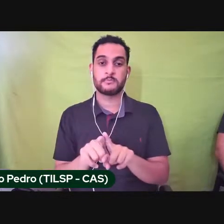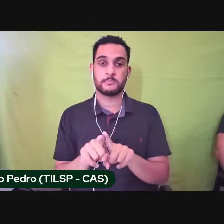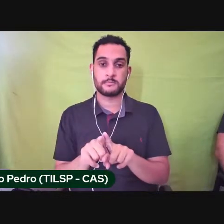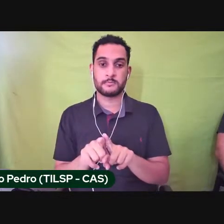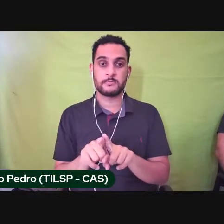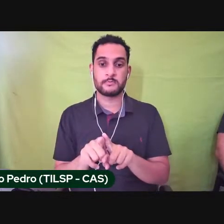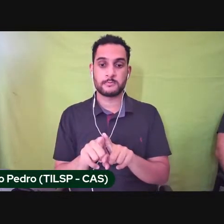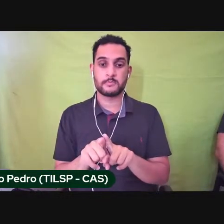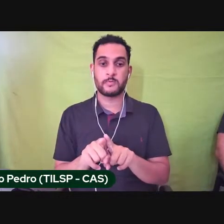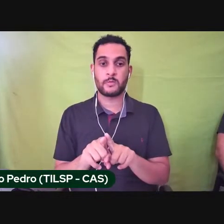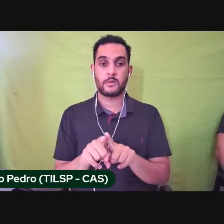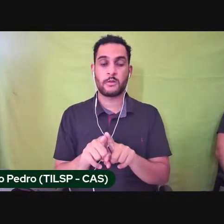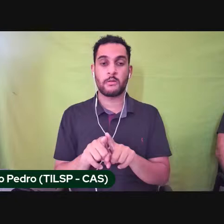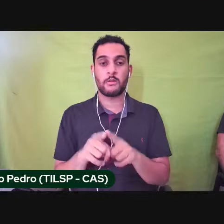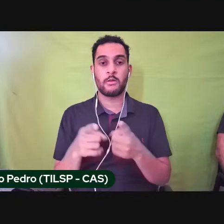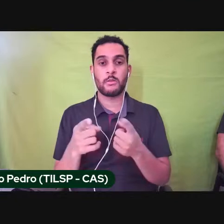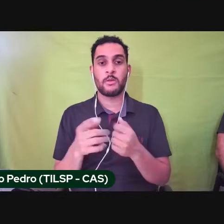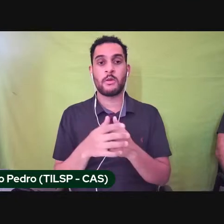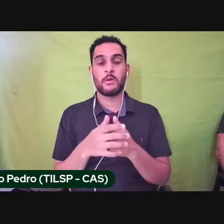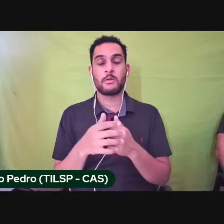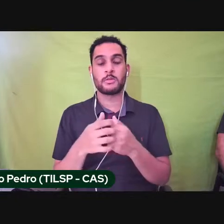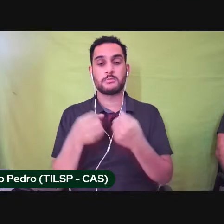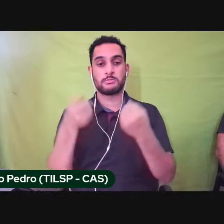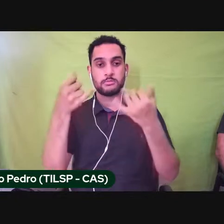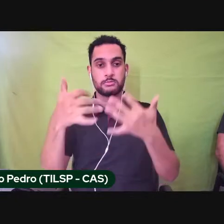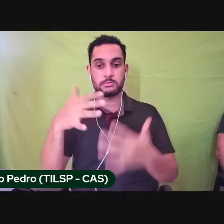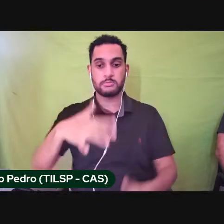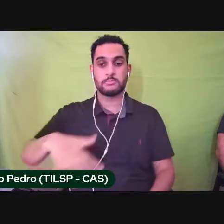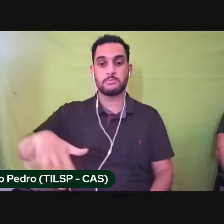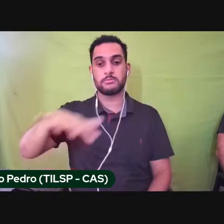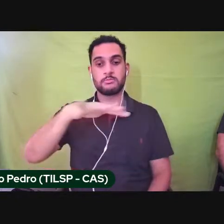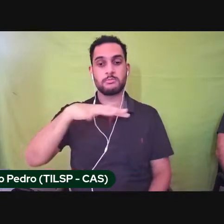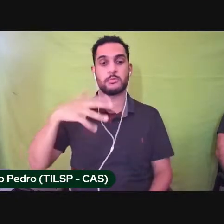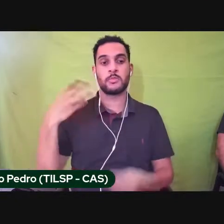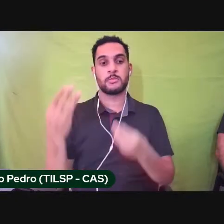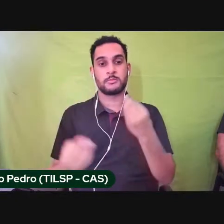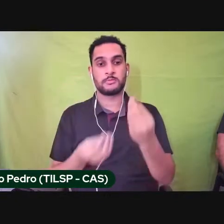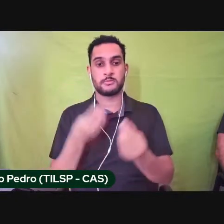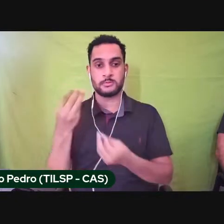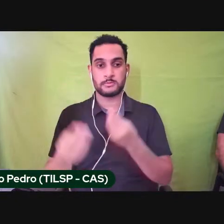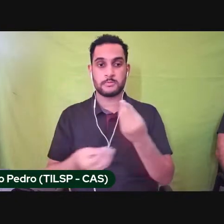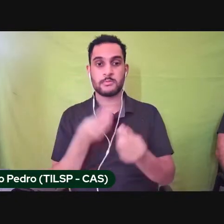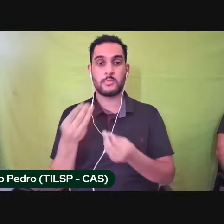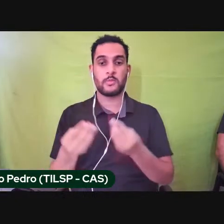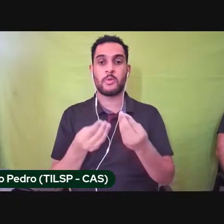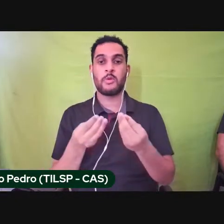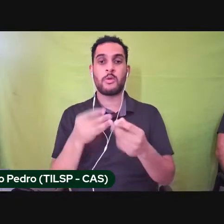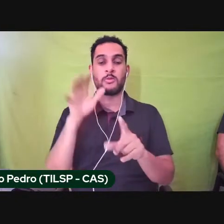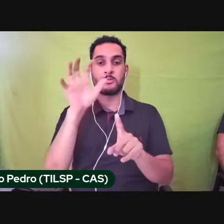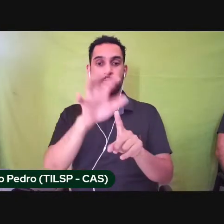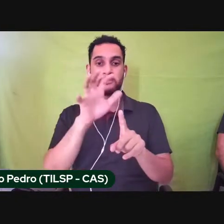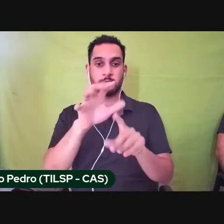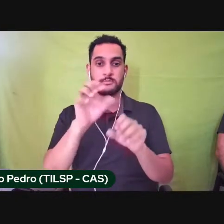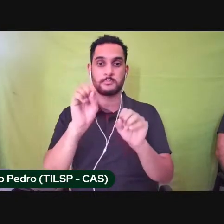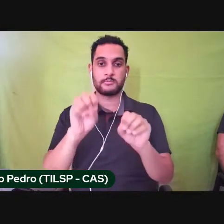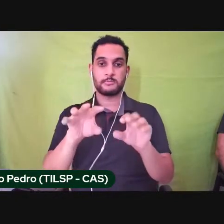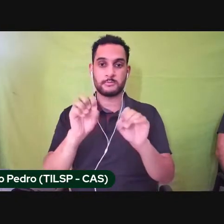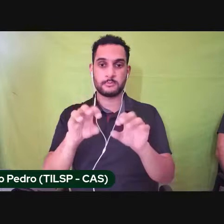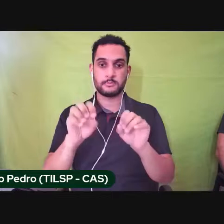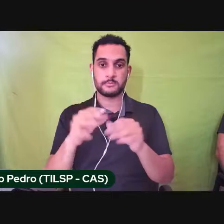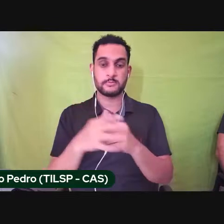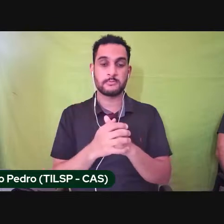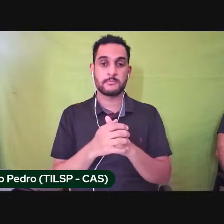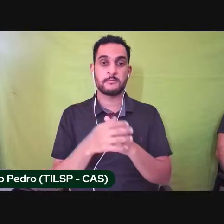uma fala geral sobre os efeitos dessa educação que transforma, como é que